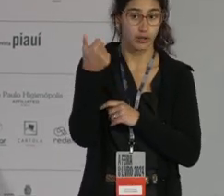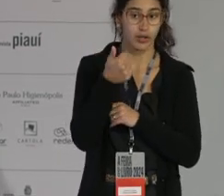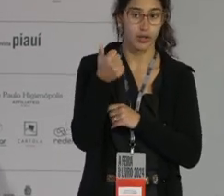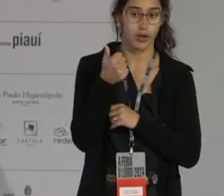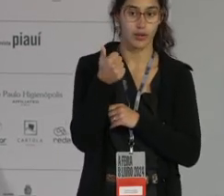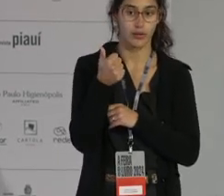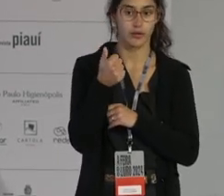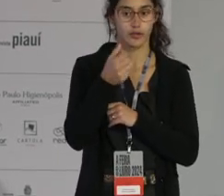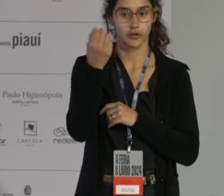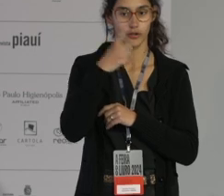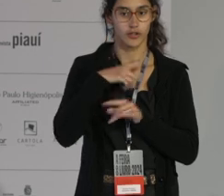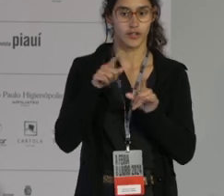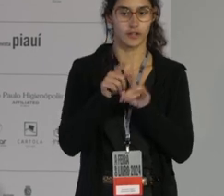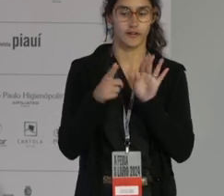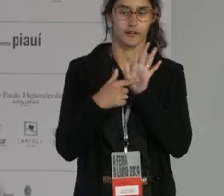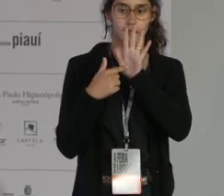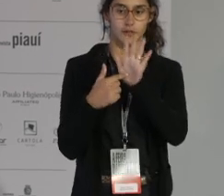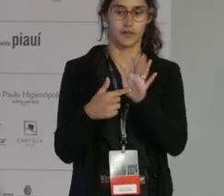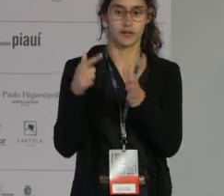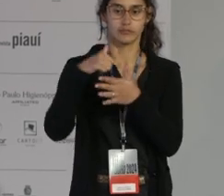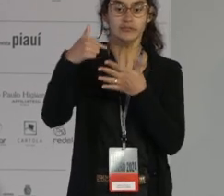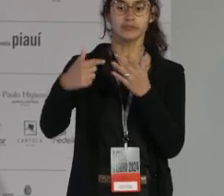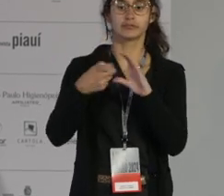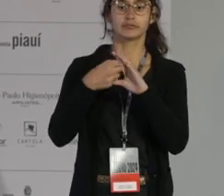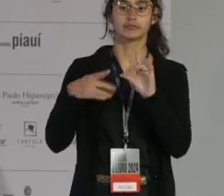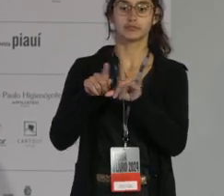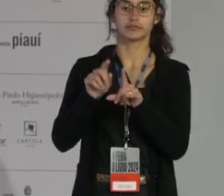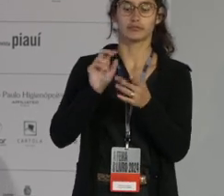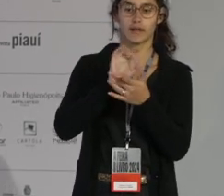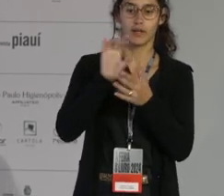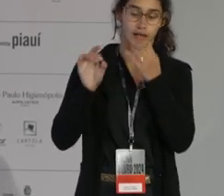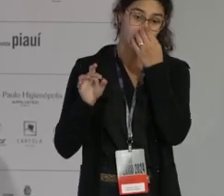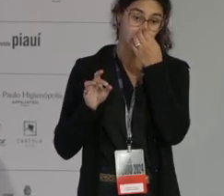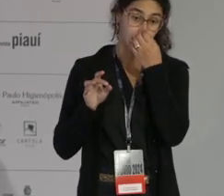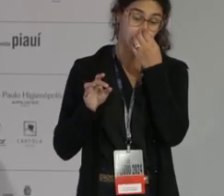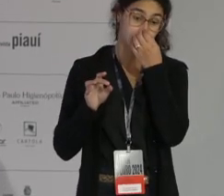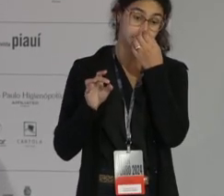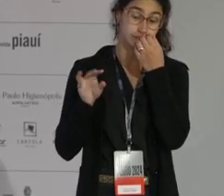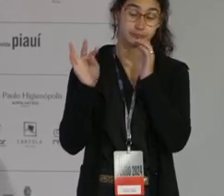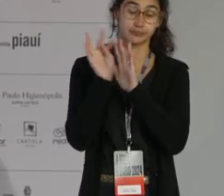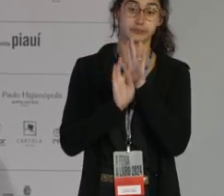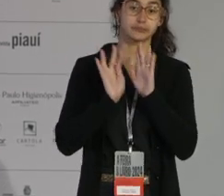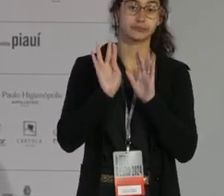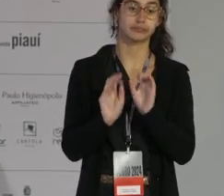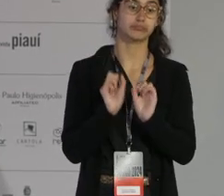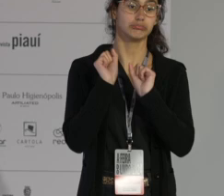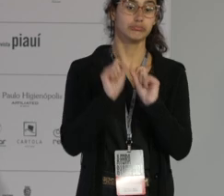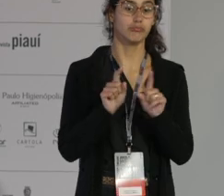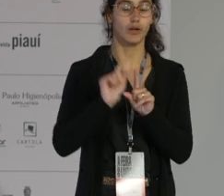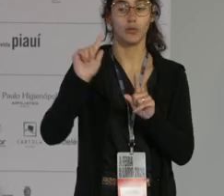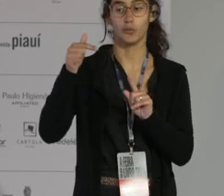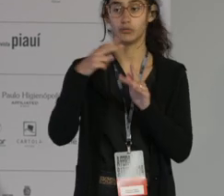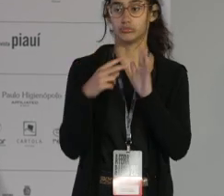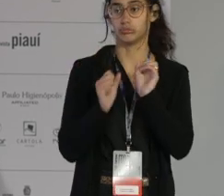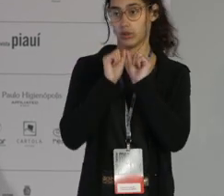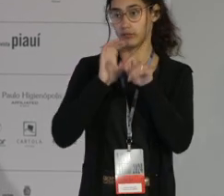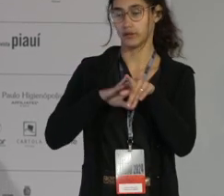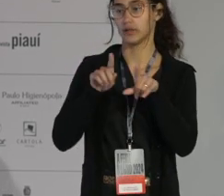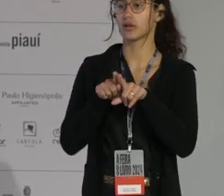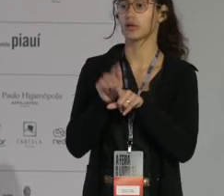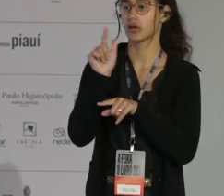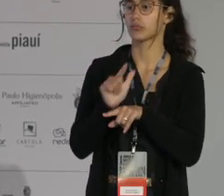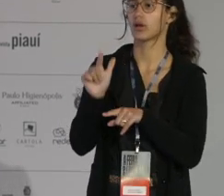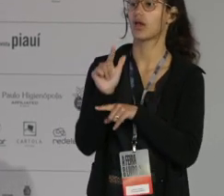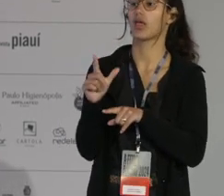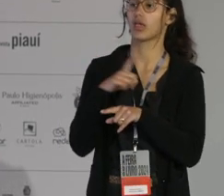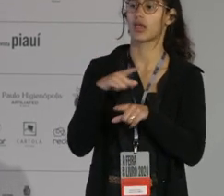luz que ilumina certos aspectos de cada texto. Né? Mas você, um outro leitor pode fazer claramente uma